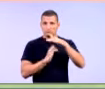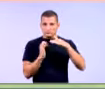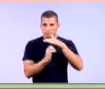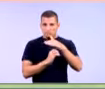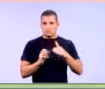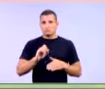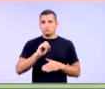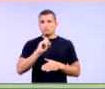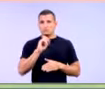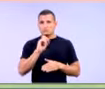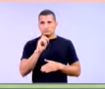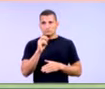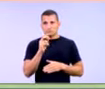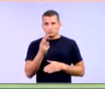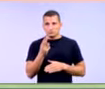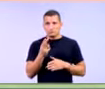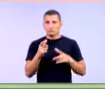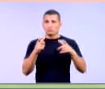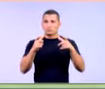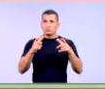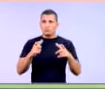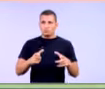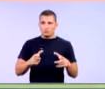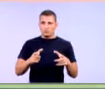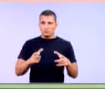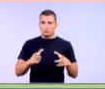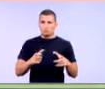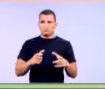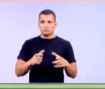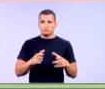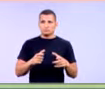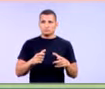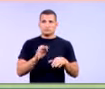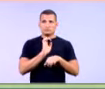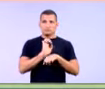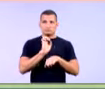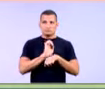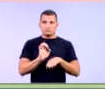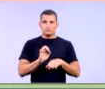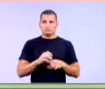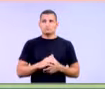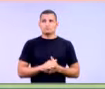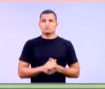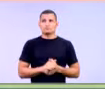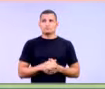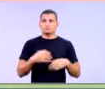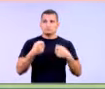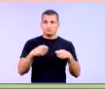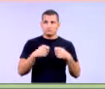a instituição concedente do estágio deverá